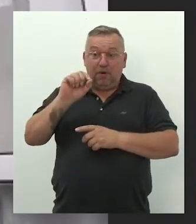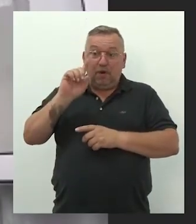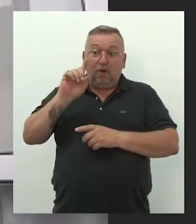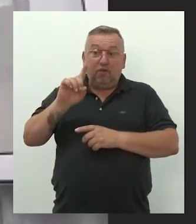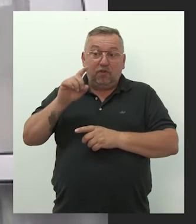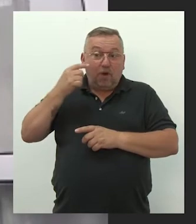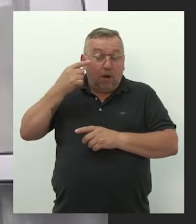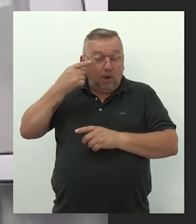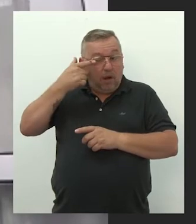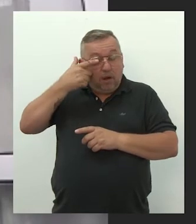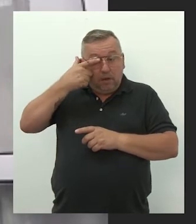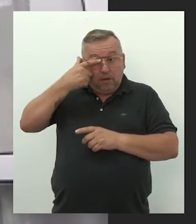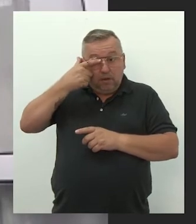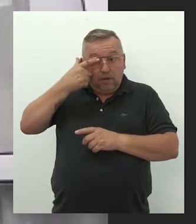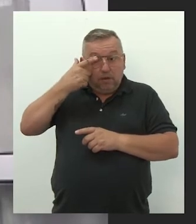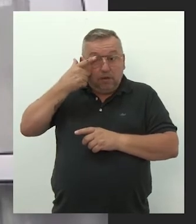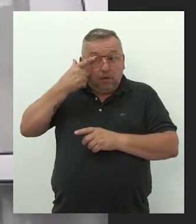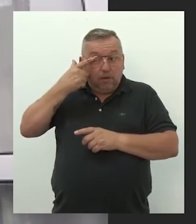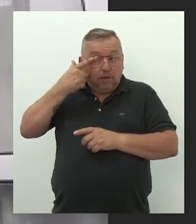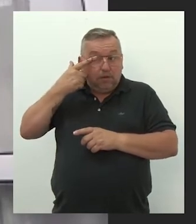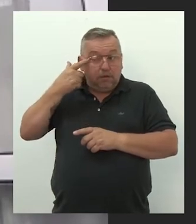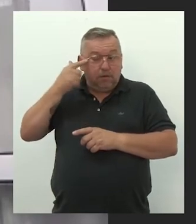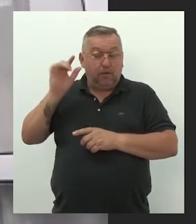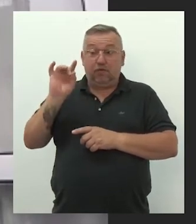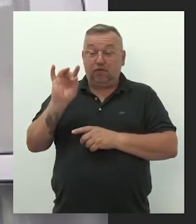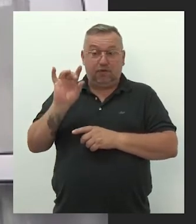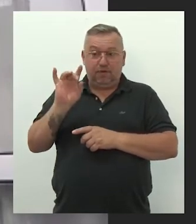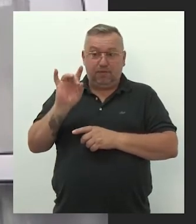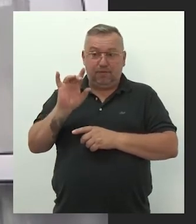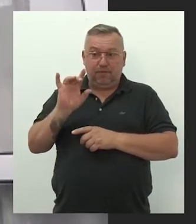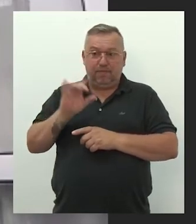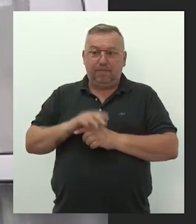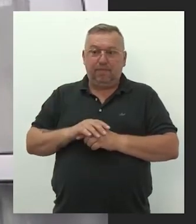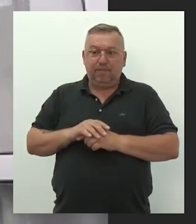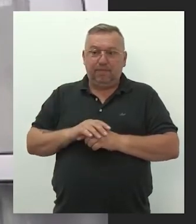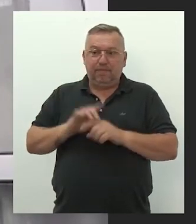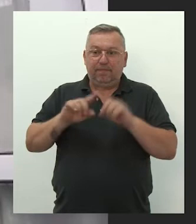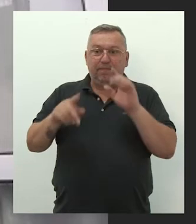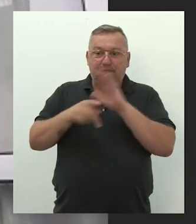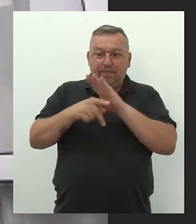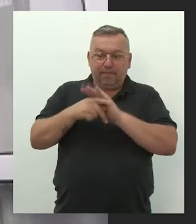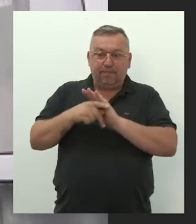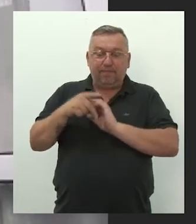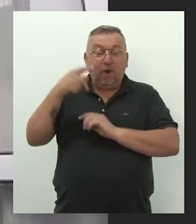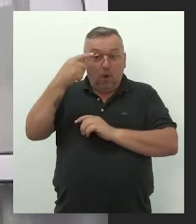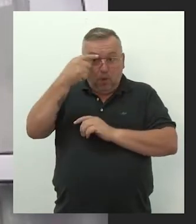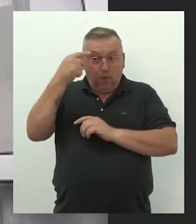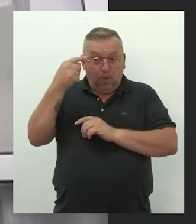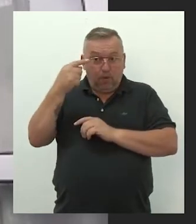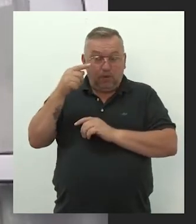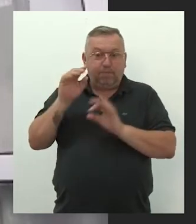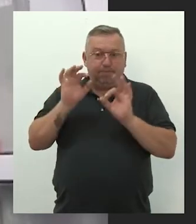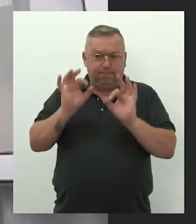apenas no espaço da pálpebra, tá? No espaço da pálpebra é muito